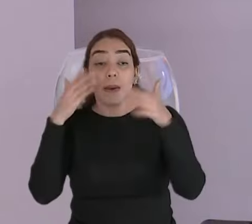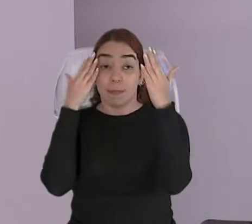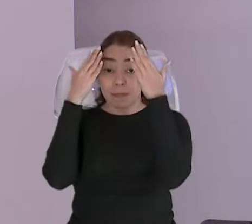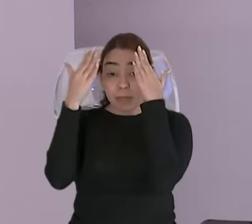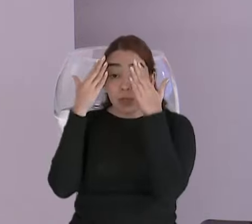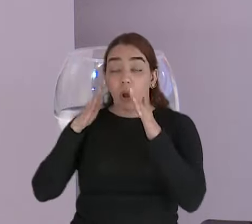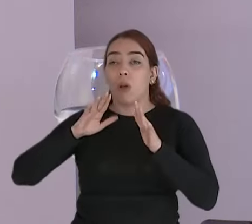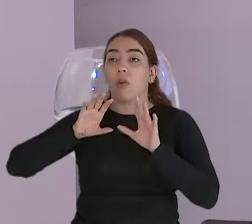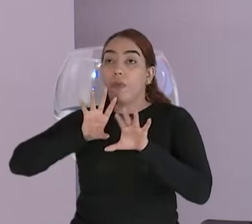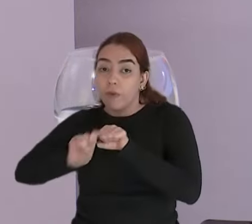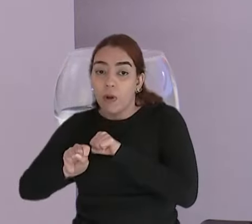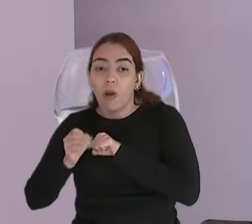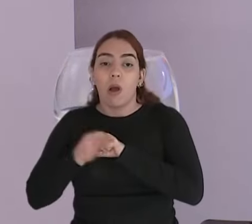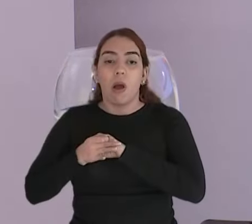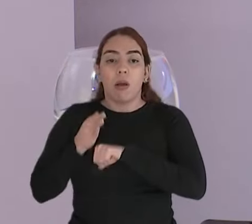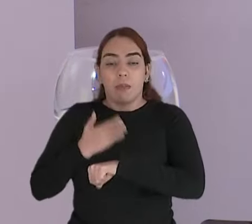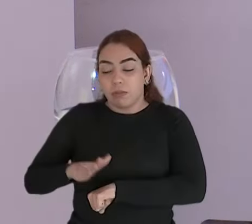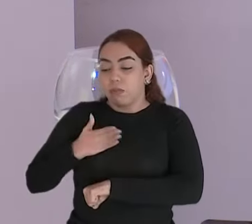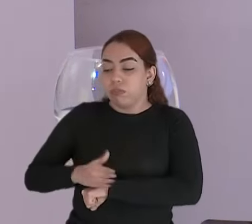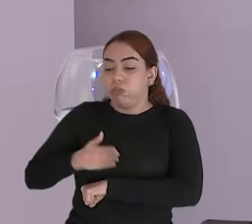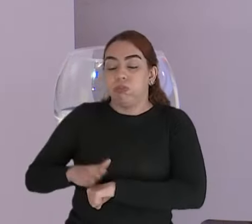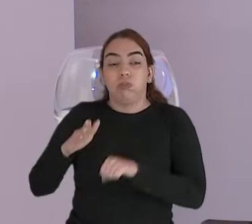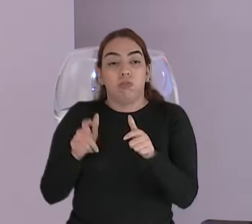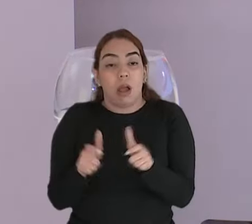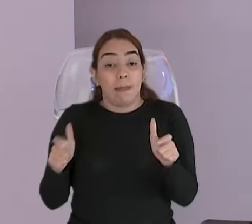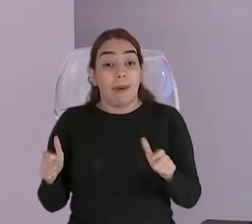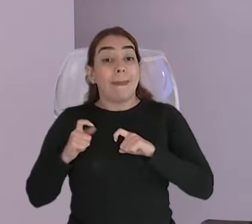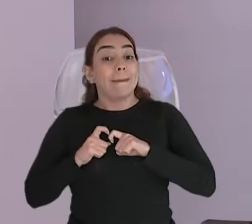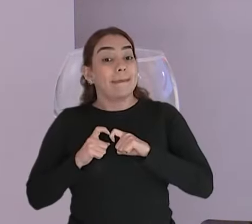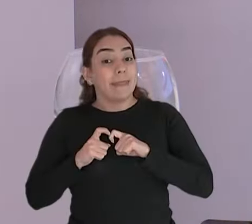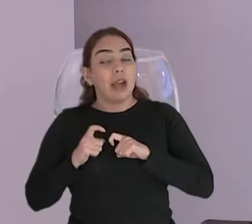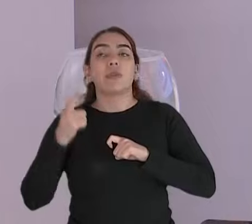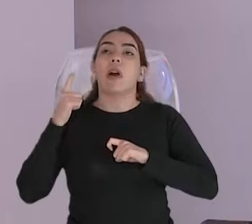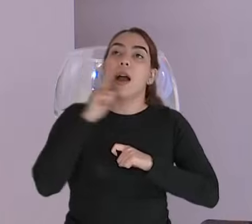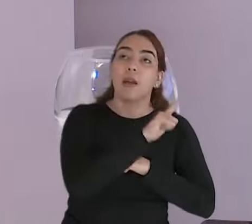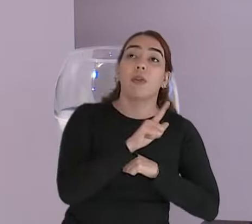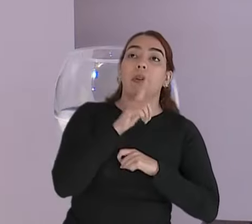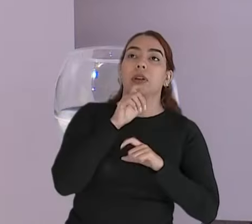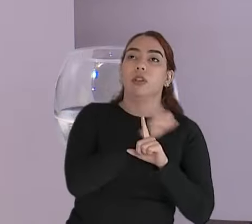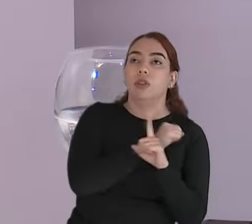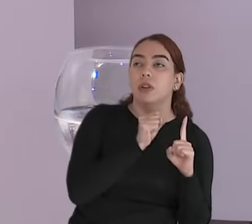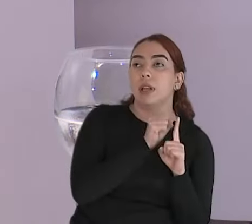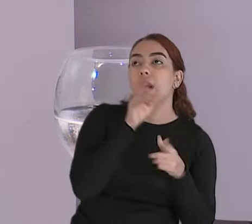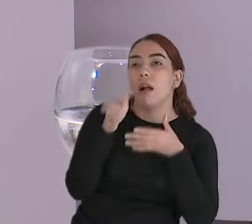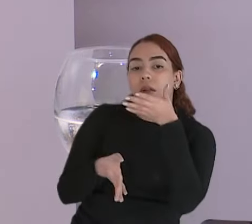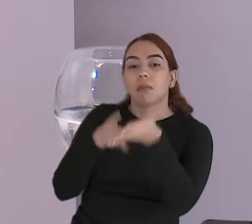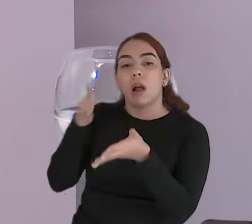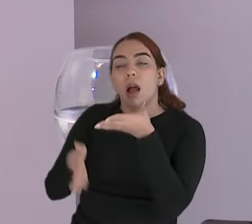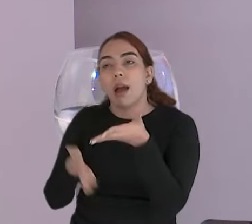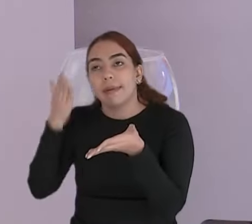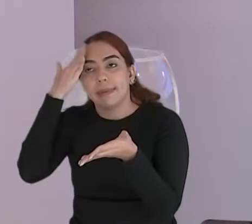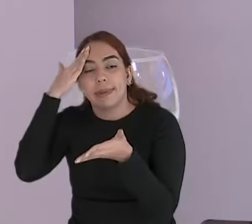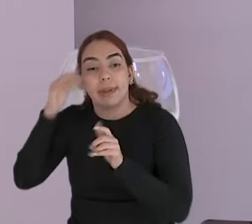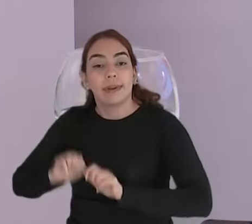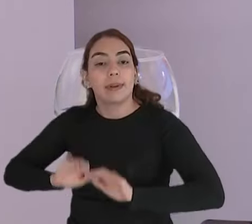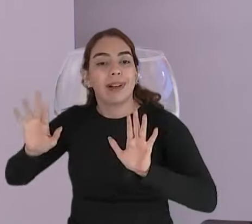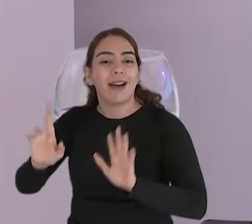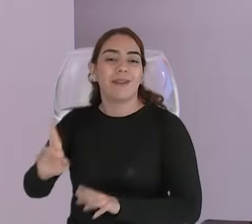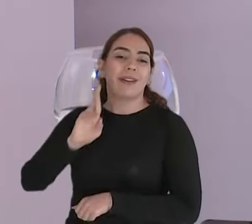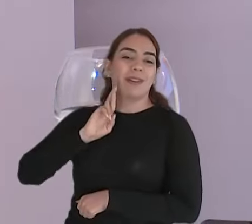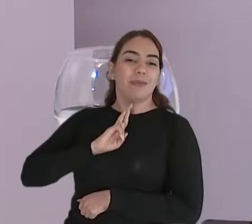treinamento, você vai tendo mais uma população que vai tendo mais acesso ao diagnóstico. Então, também tem isso, por